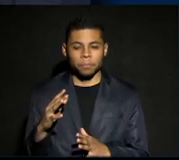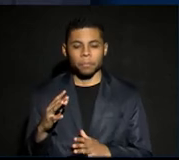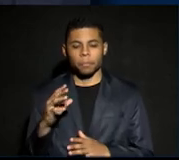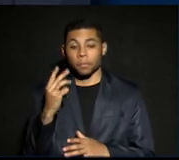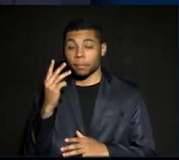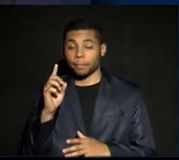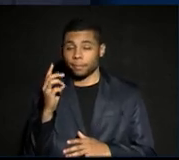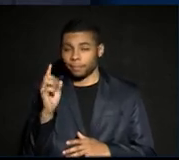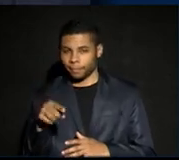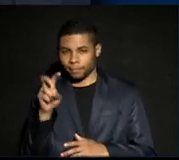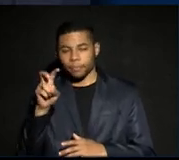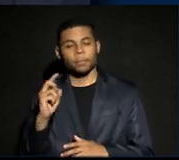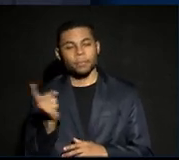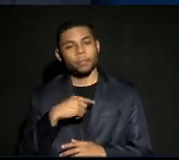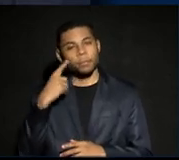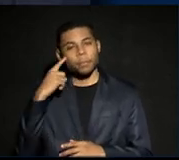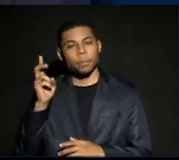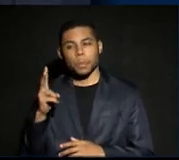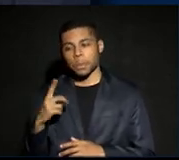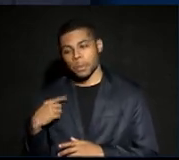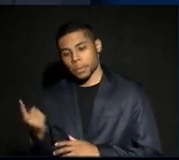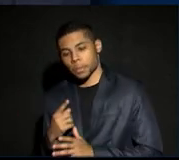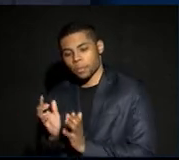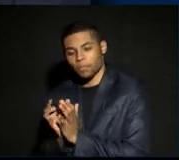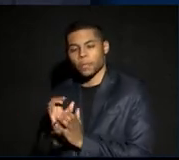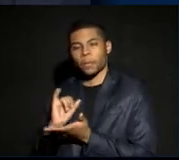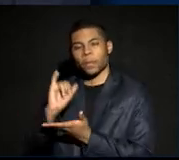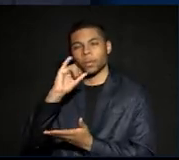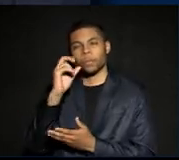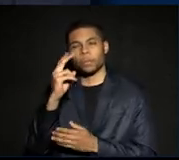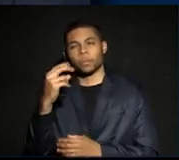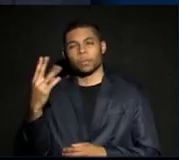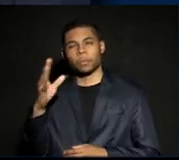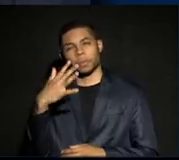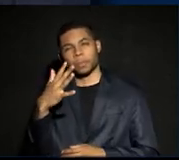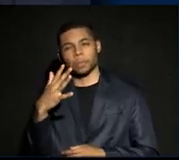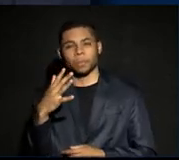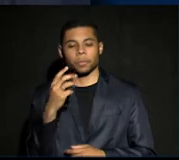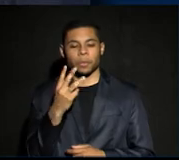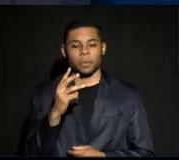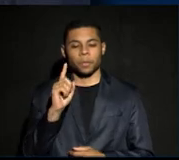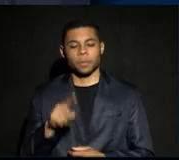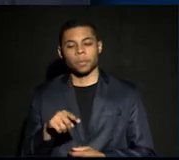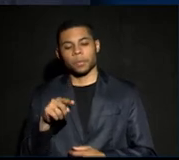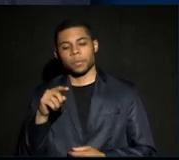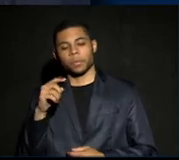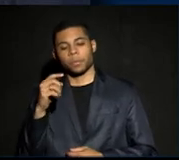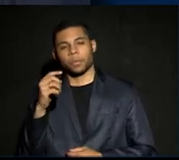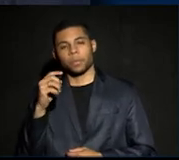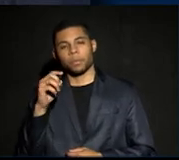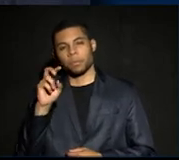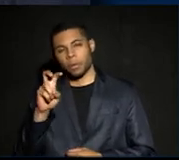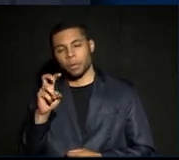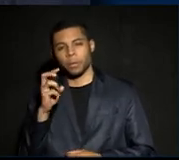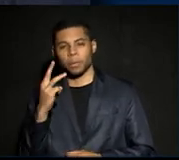10,5%, acho que na minha equipe, a expectativa de inflação em 2024 está mais ou menos entre 3,5% e